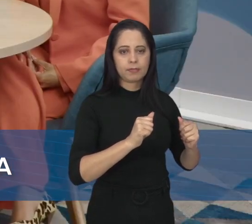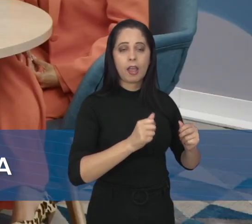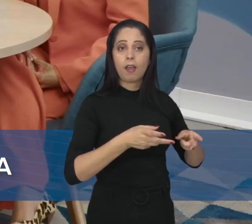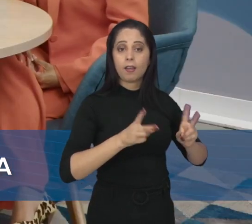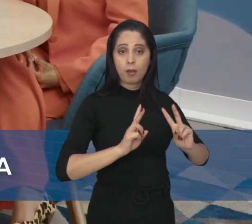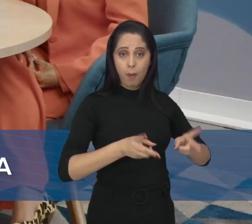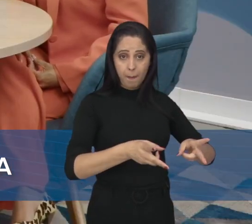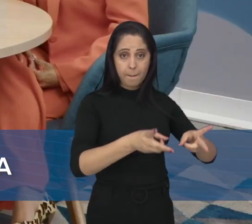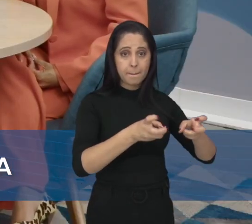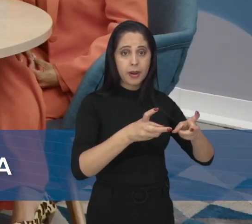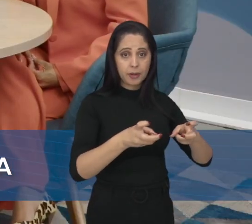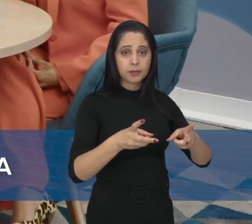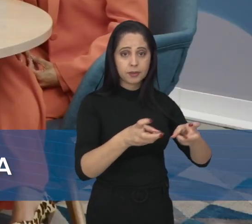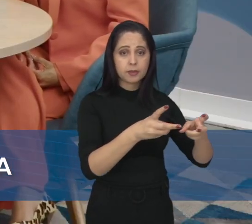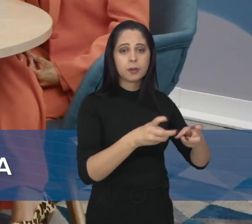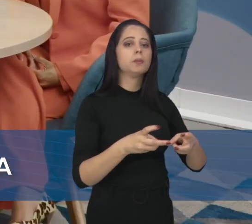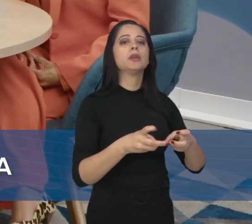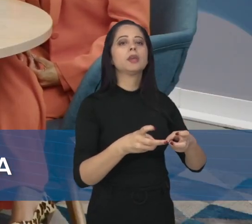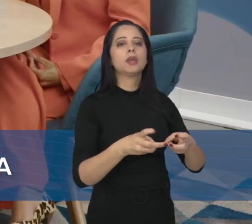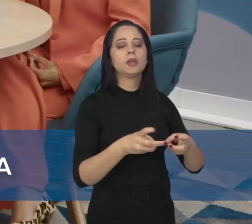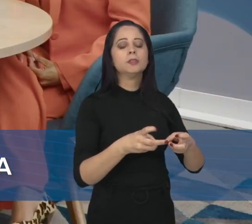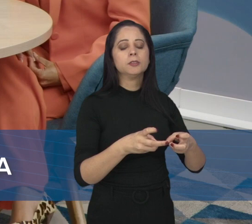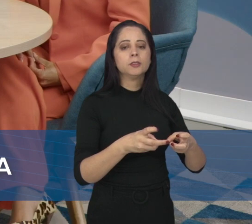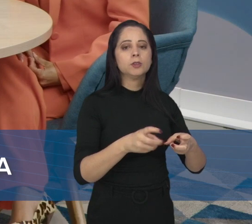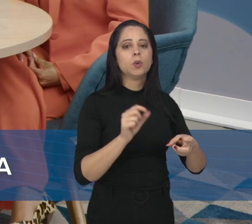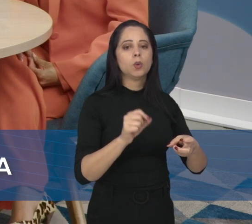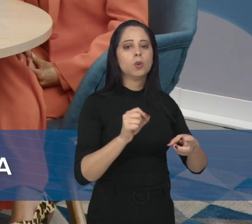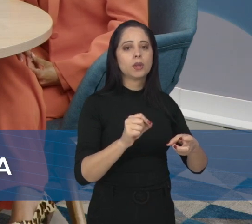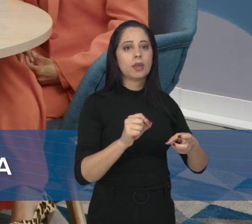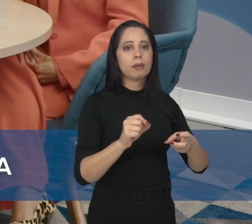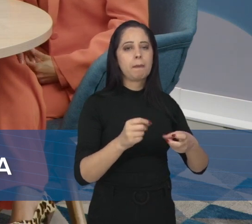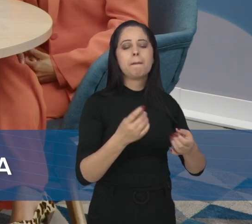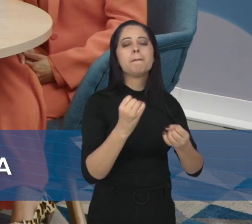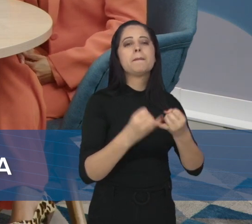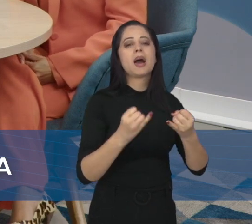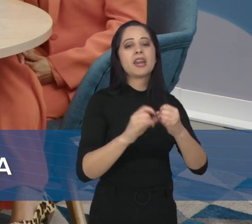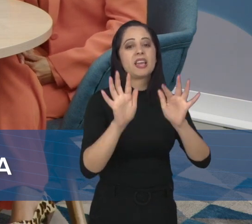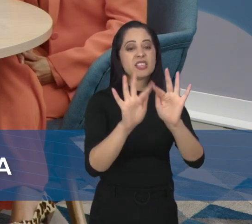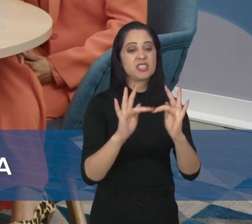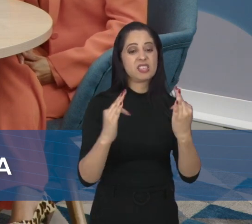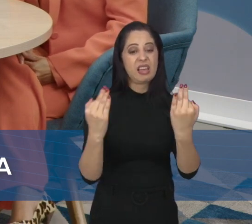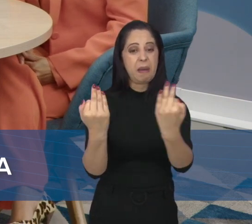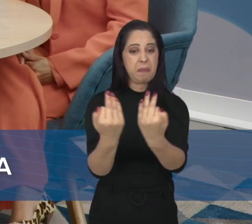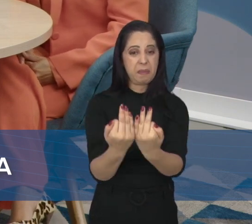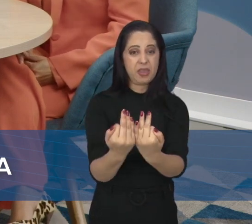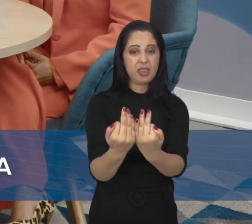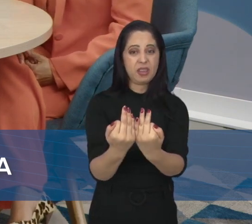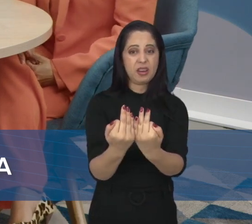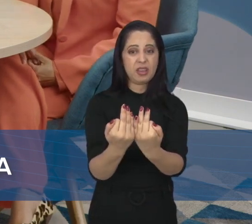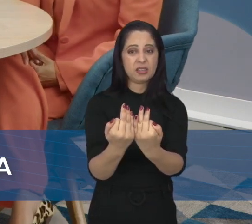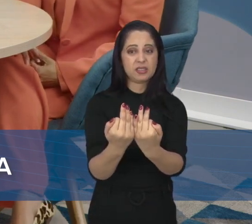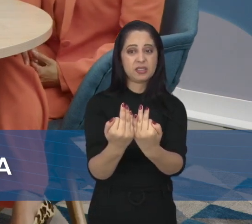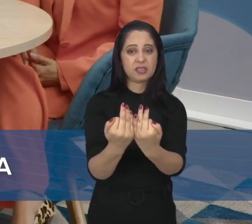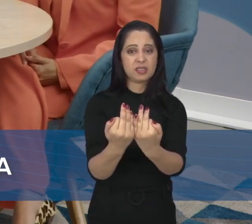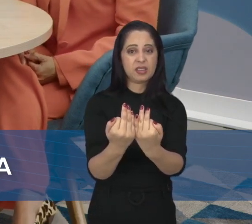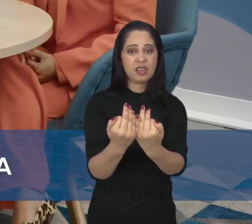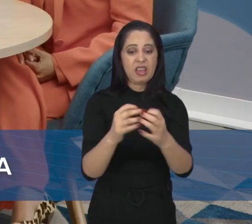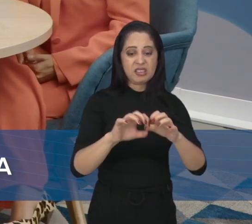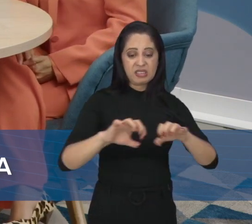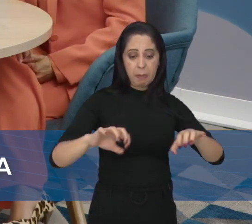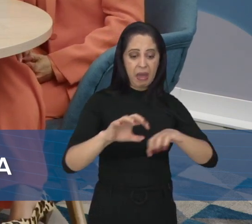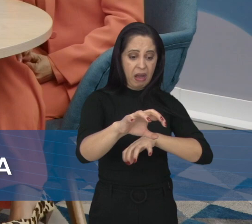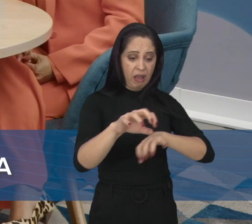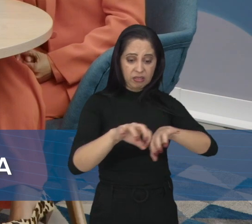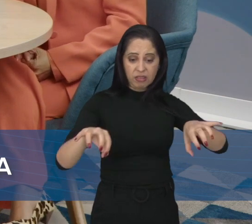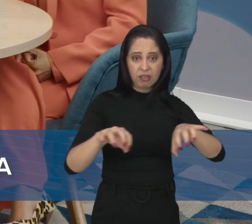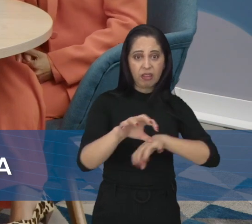O Padre Léo dizia que as famílias viraram famílias. Família. Lembra disso?